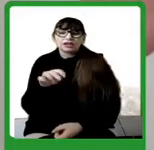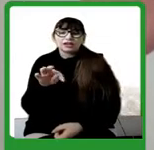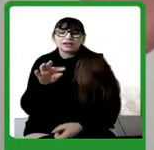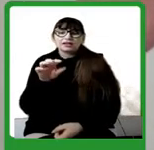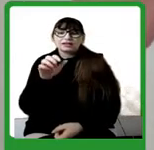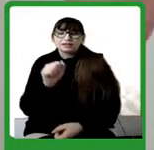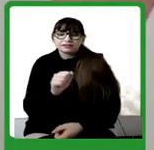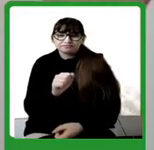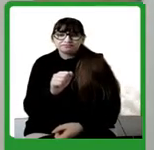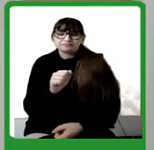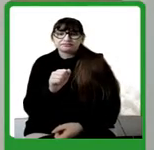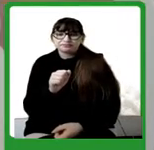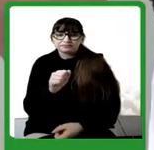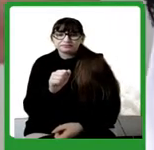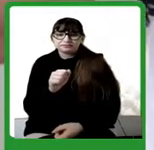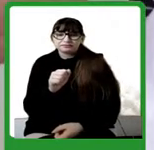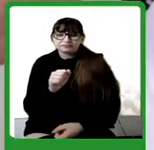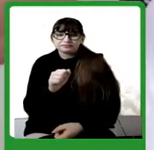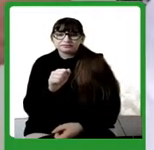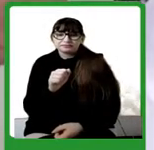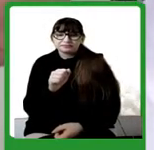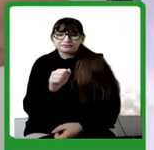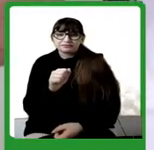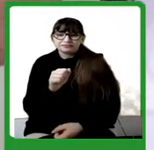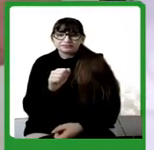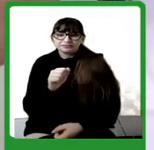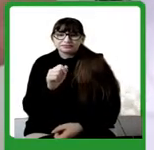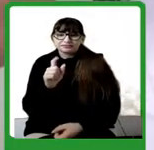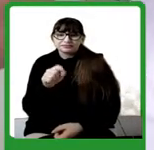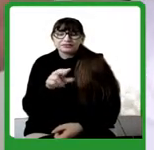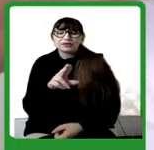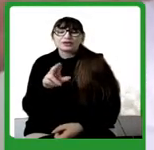mãe dela. Marisa Angelita. Não, como que é?